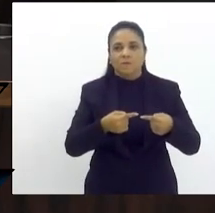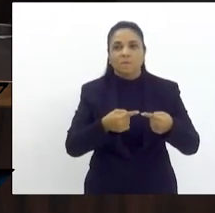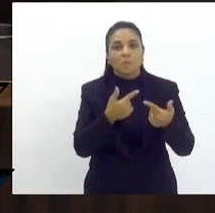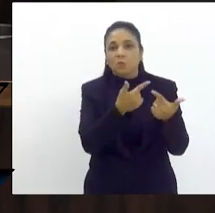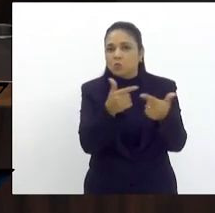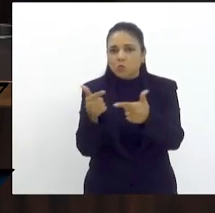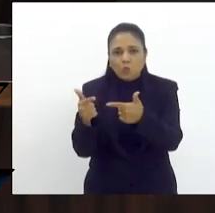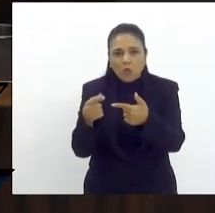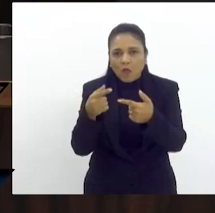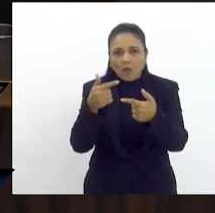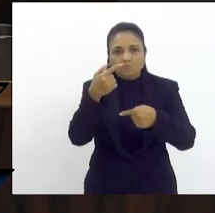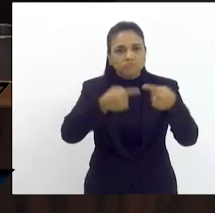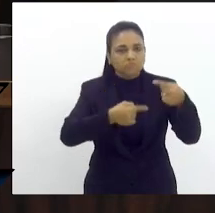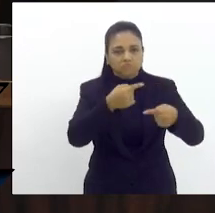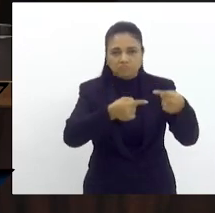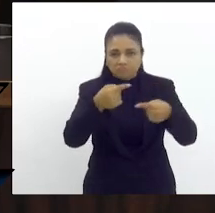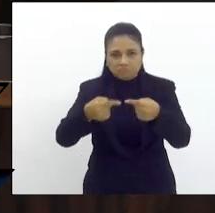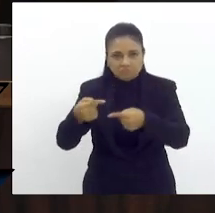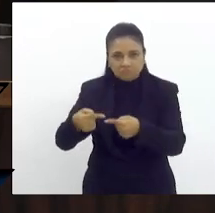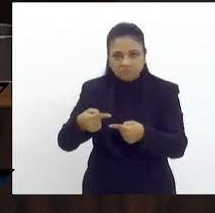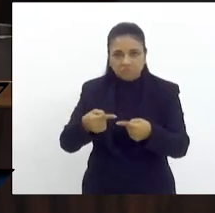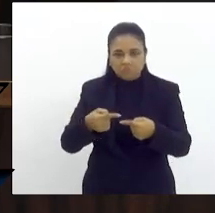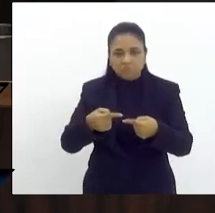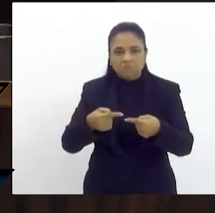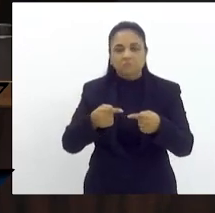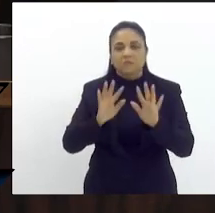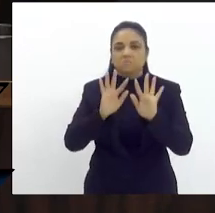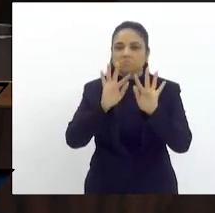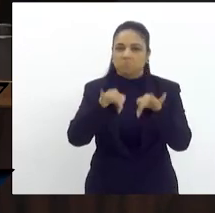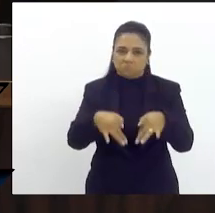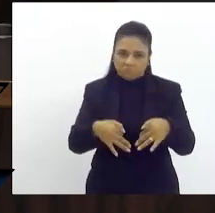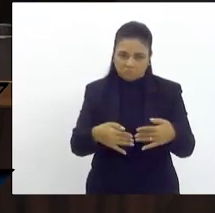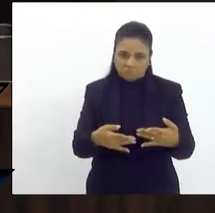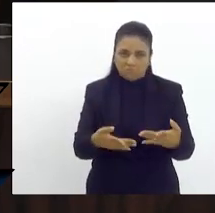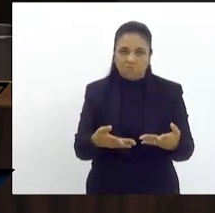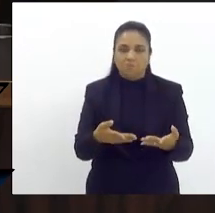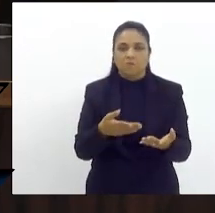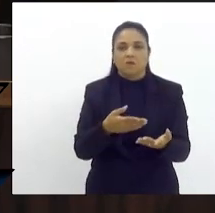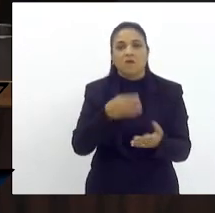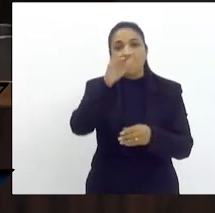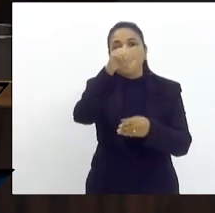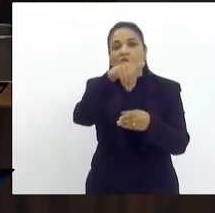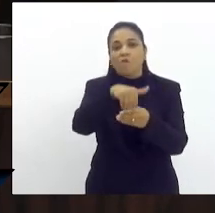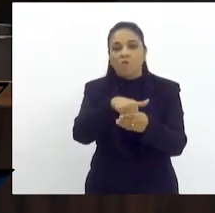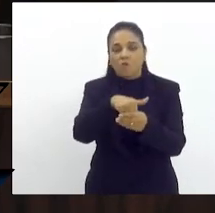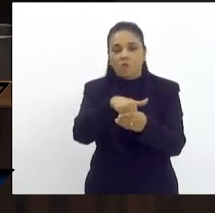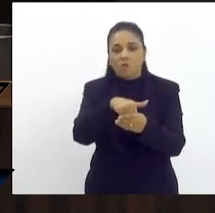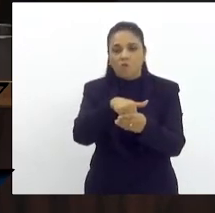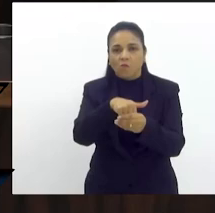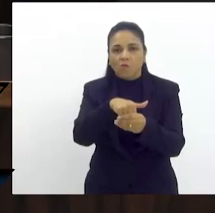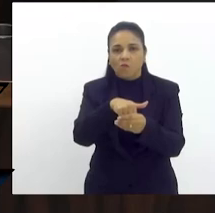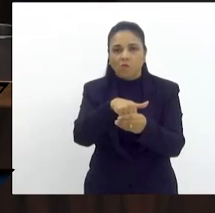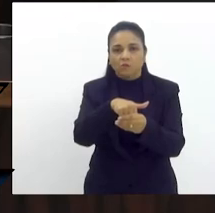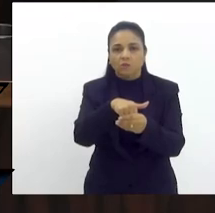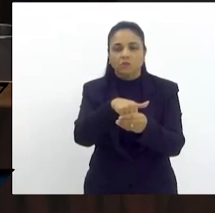não havendo Quem Queira discutir encerrado a discussão em votação